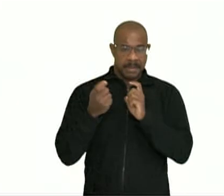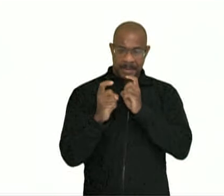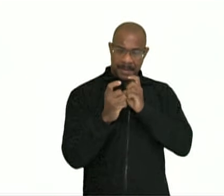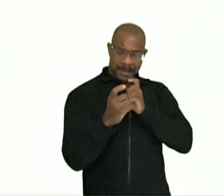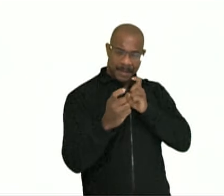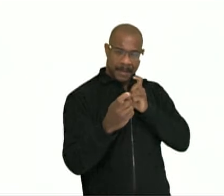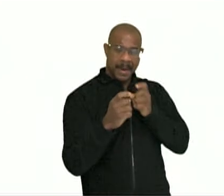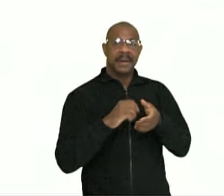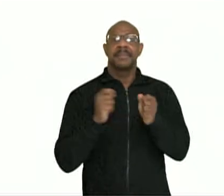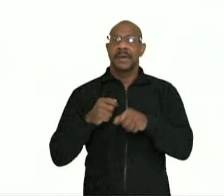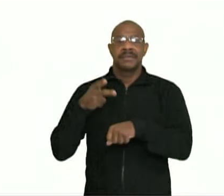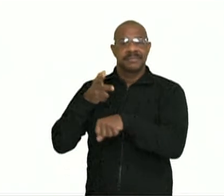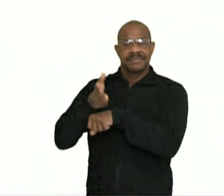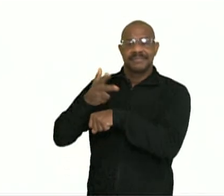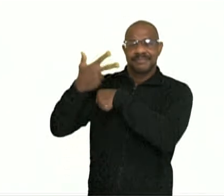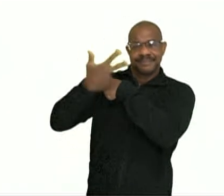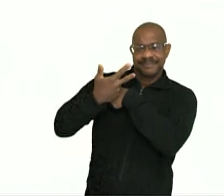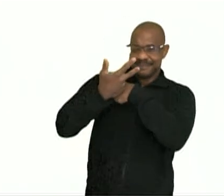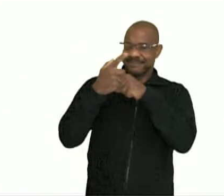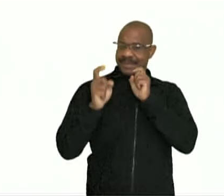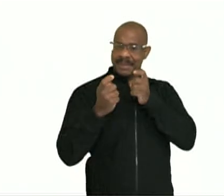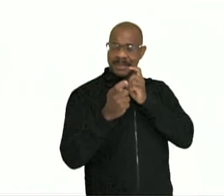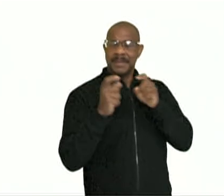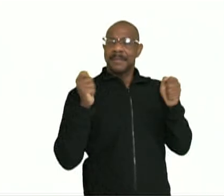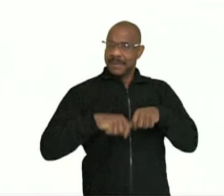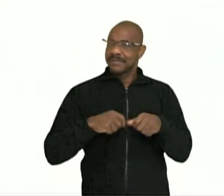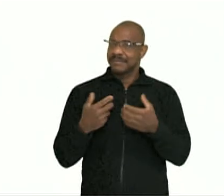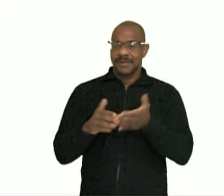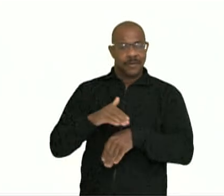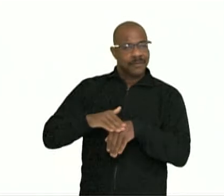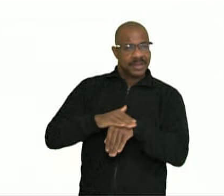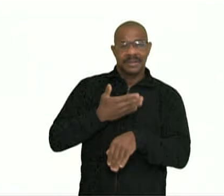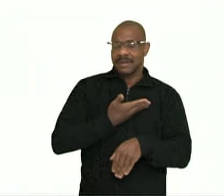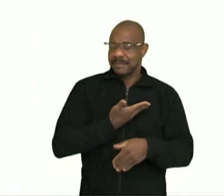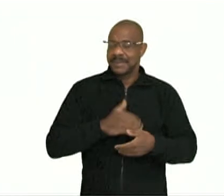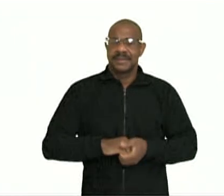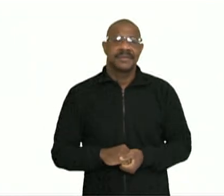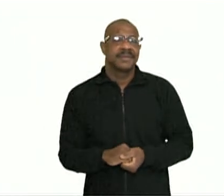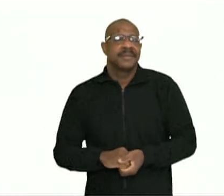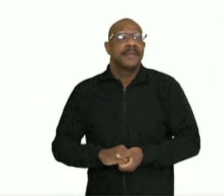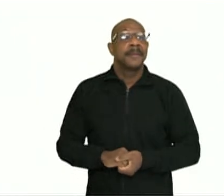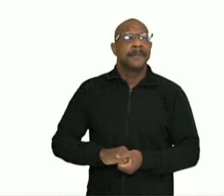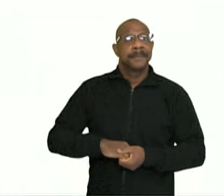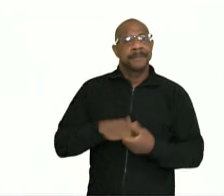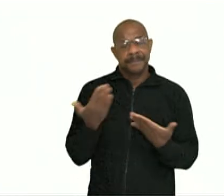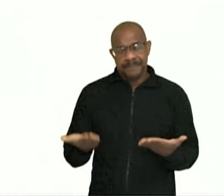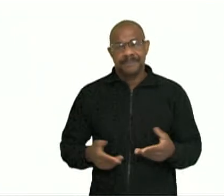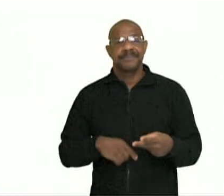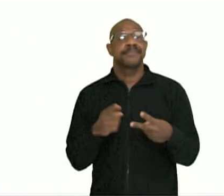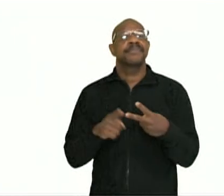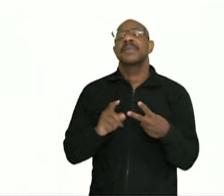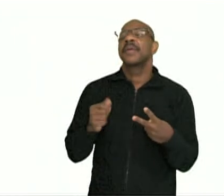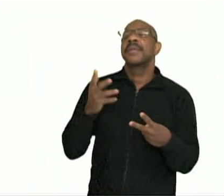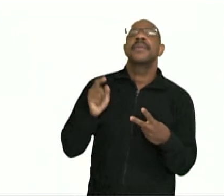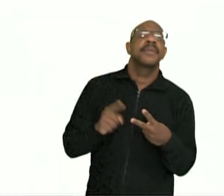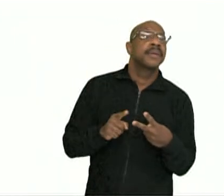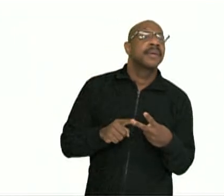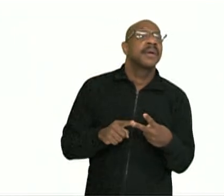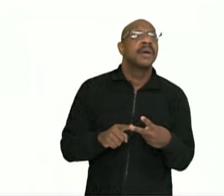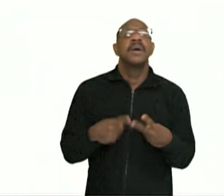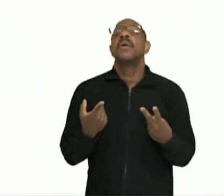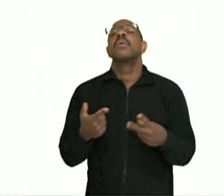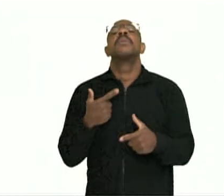teclar uma mensagem para discutir, você pode marcar uma reunião online, um Meet, faz aí uma discussão. E aí o que acontece? Quais são